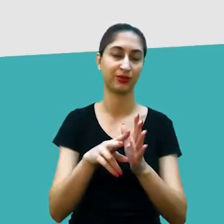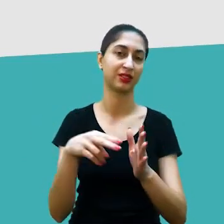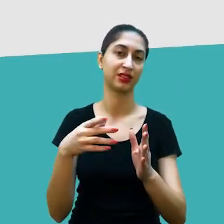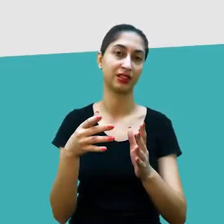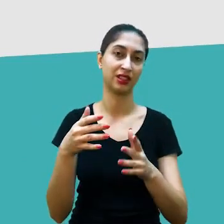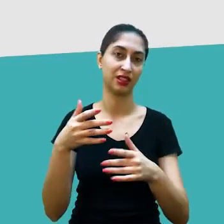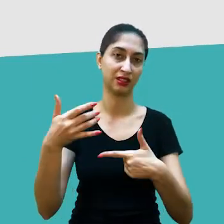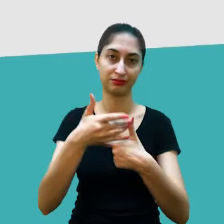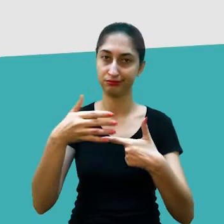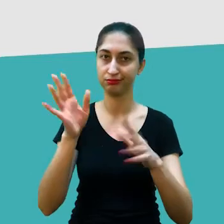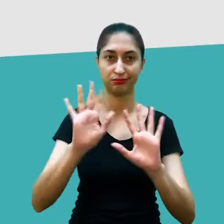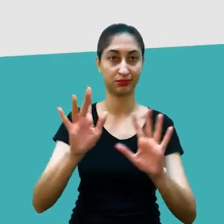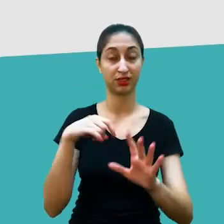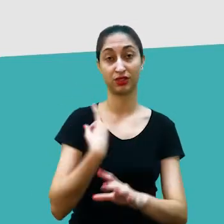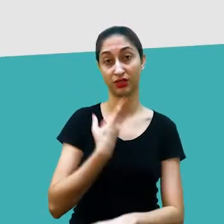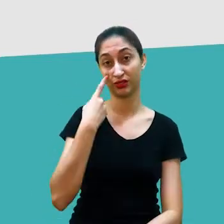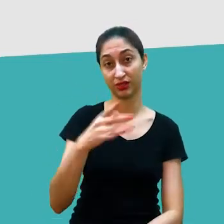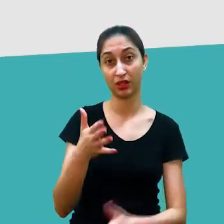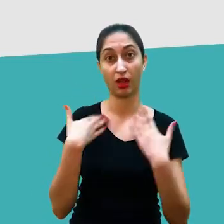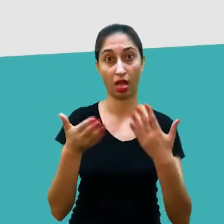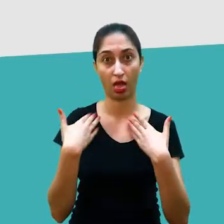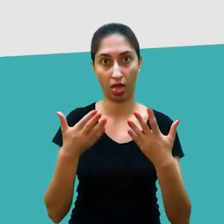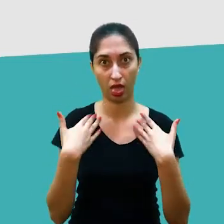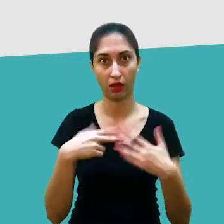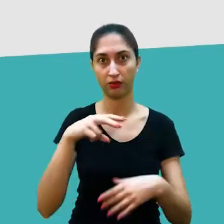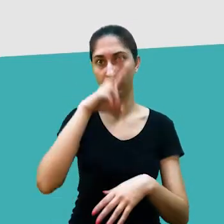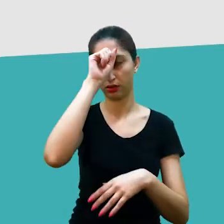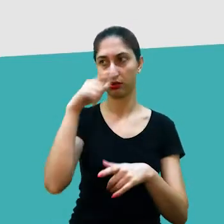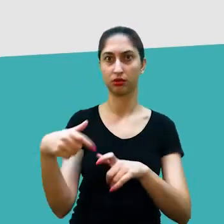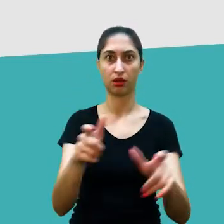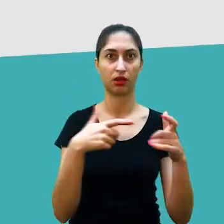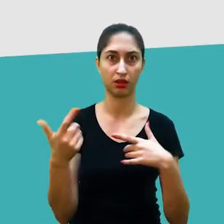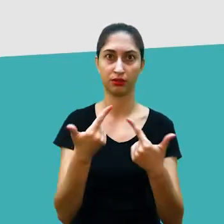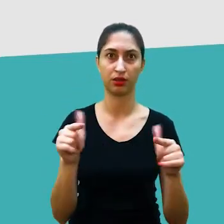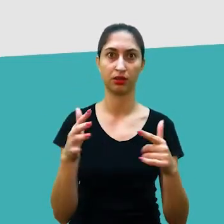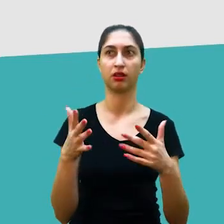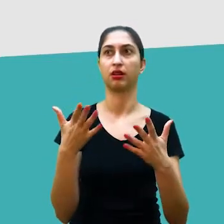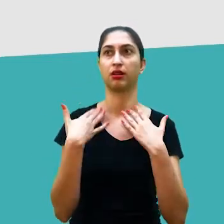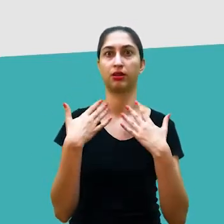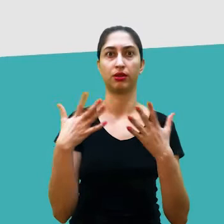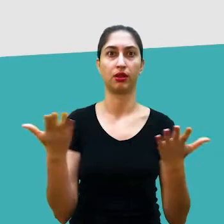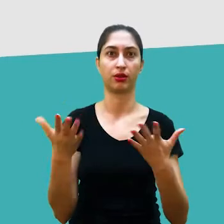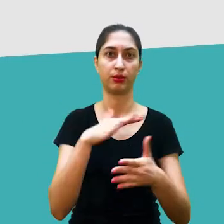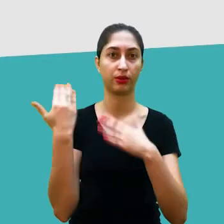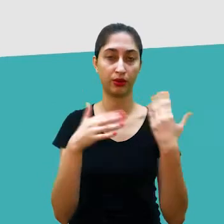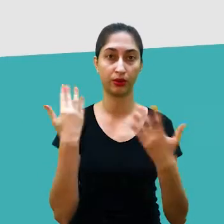vendo chuvas torrenciais, calor fora dos lugares, né? Lugares que não tem calor, matando pessoas,